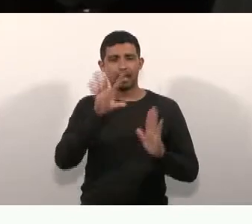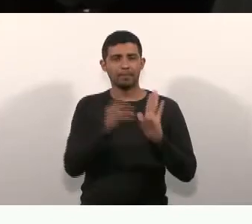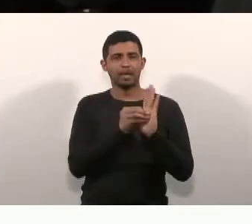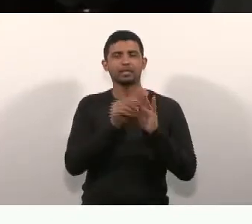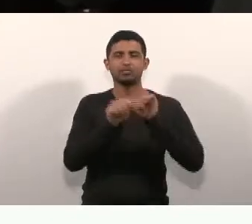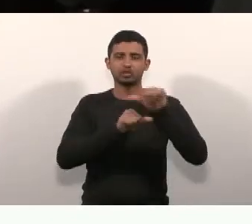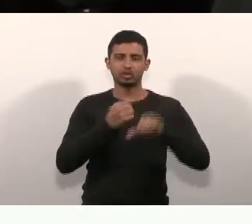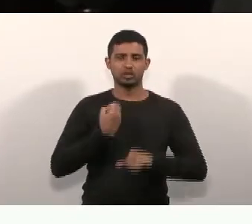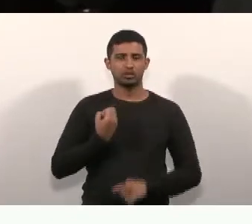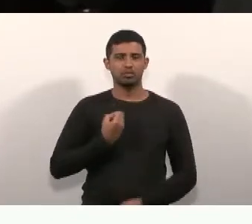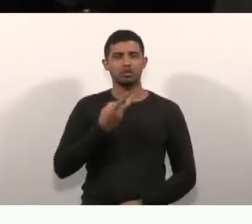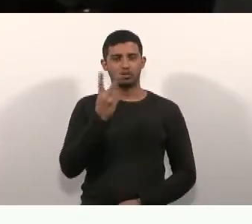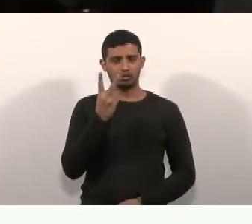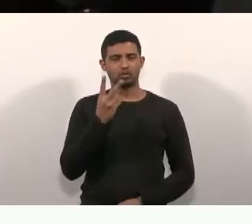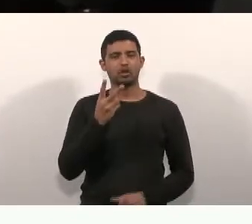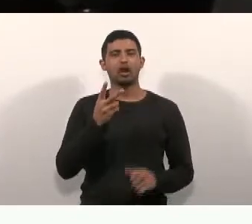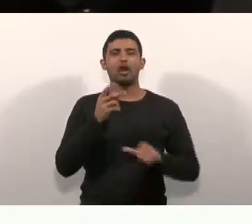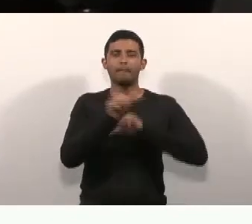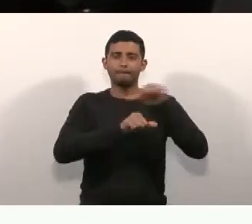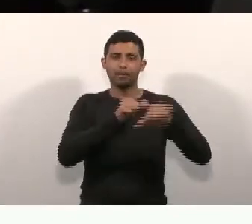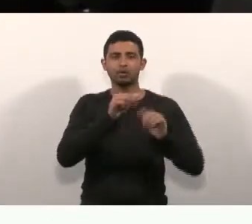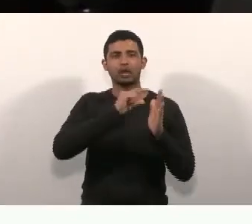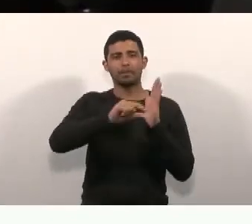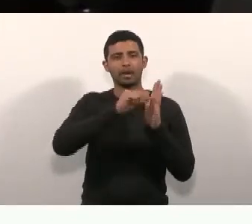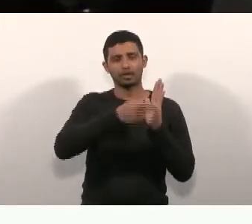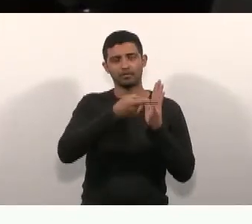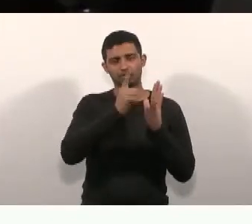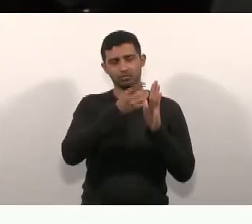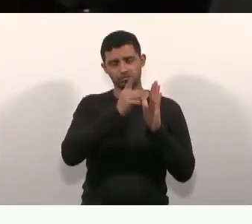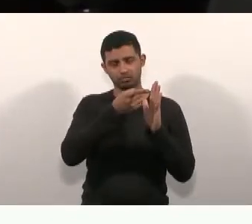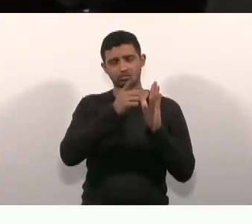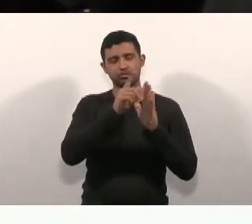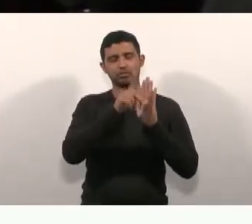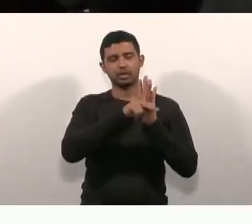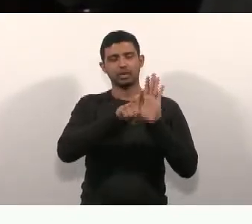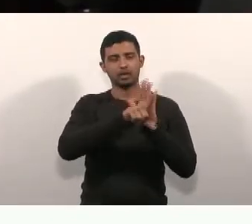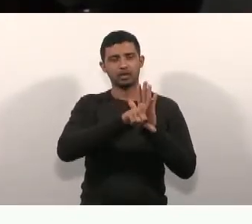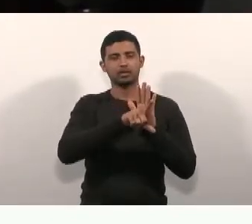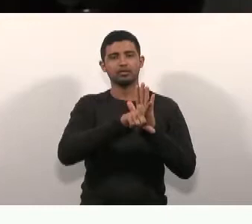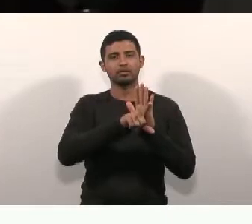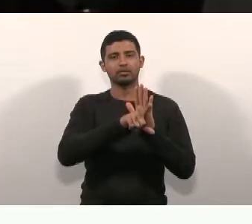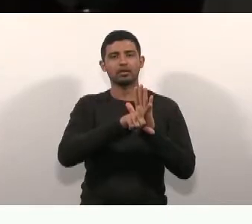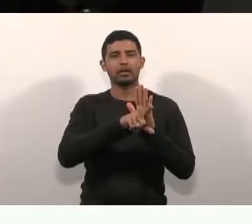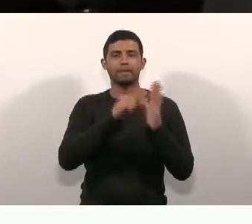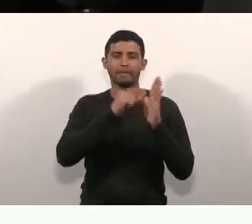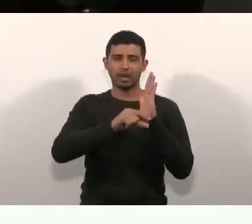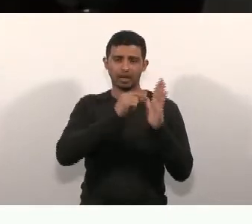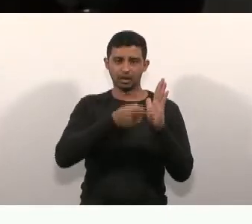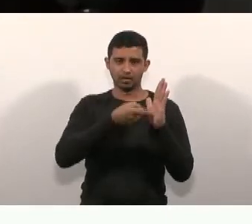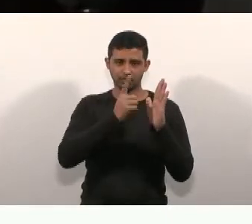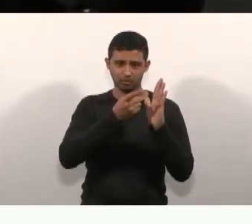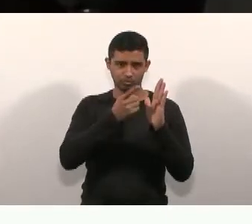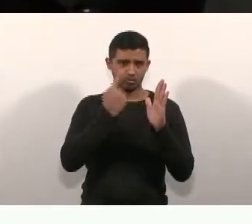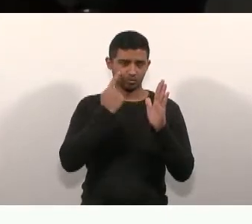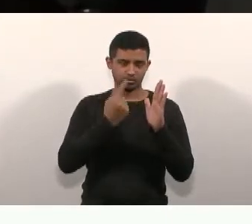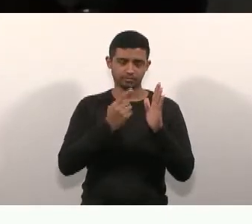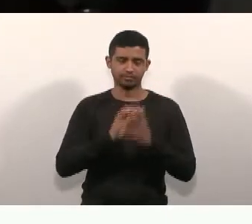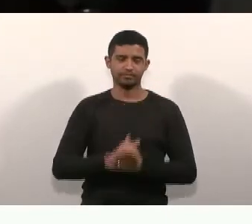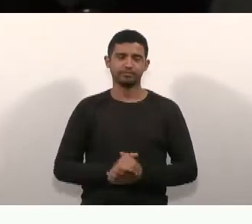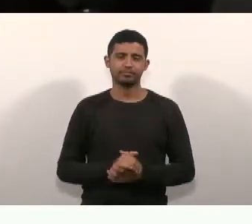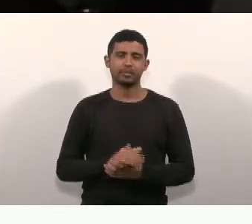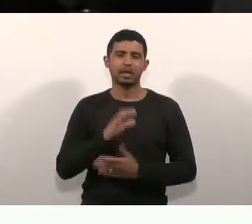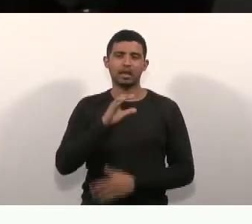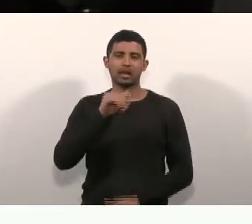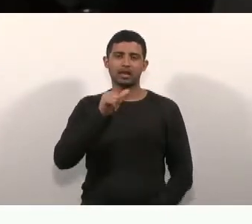2. Modifica-se o parágrafo único do artigo 1º do PL da seguinte maneira: parágrafo único. O disposto no